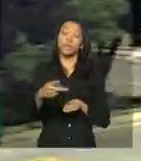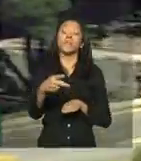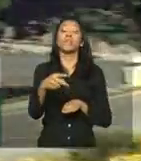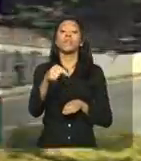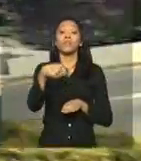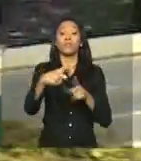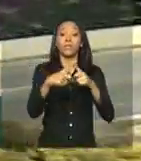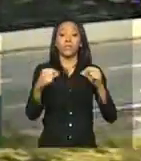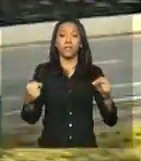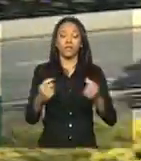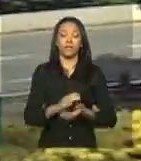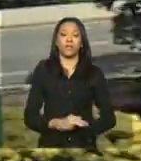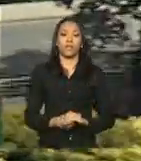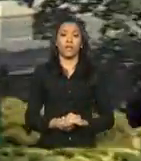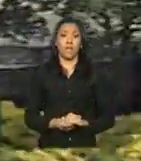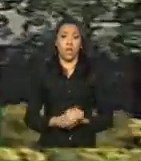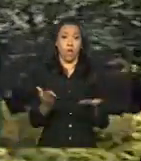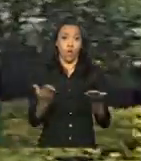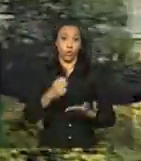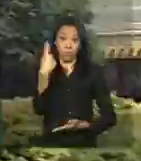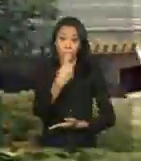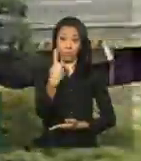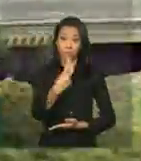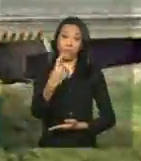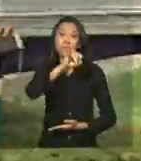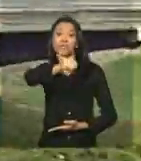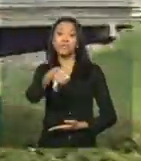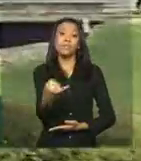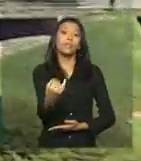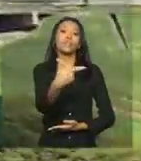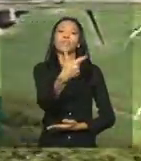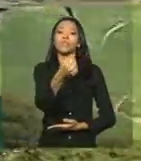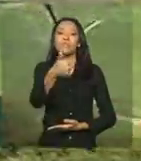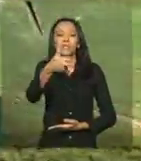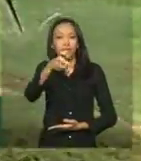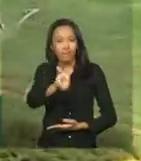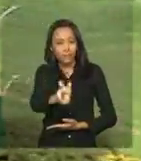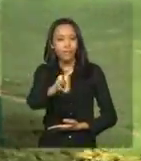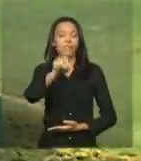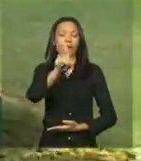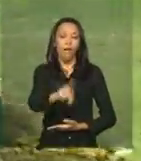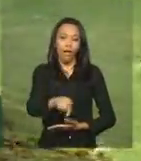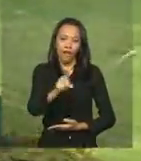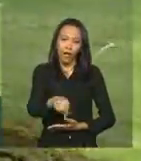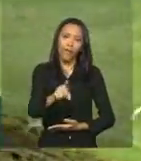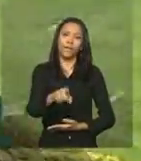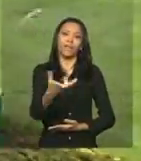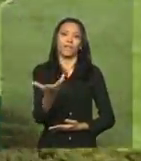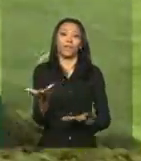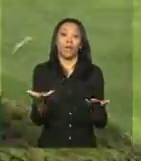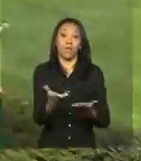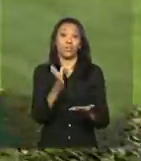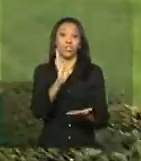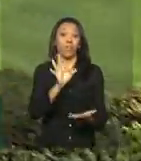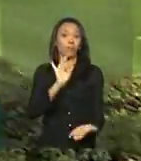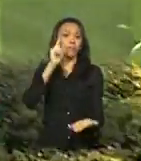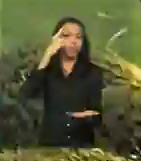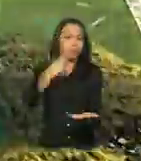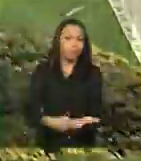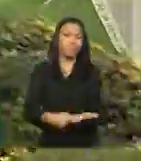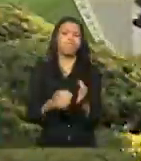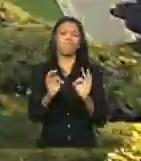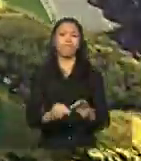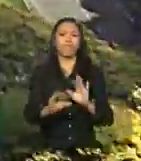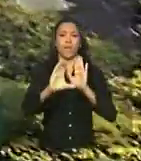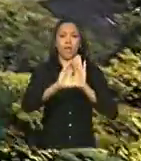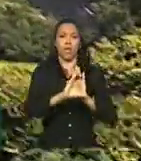Aquela... E essa data, Luciano, 1º de janeiro de 2015, data oficial da recondução de Dilma Rousseff, ela foi estabelecida pela